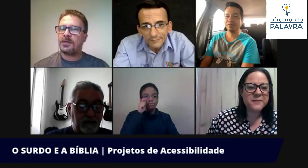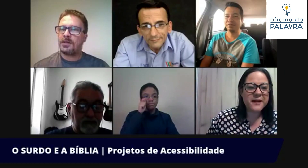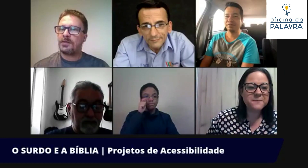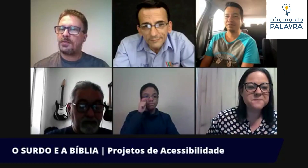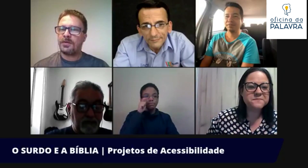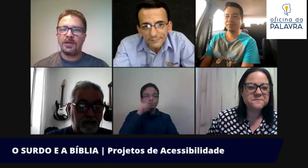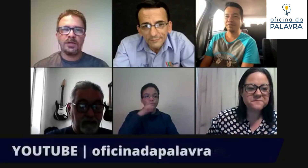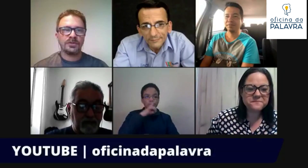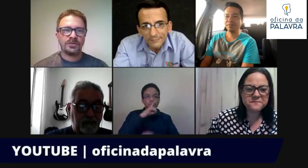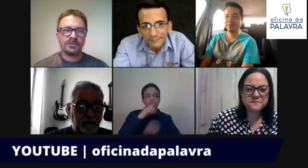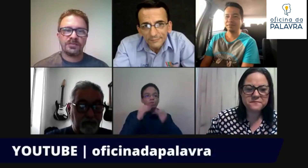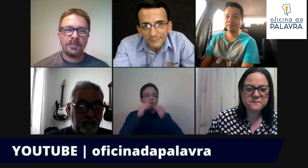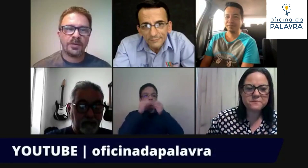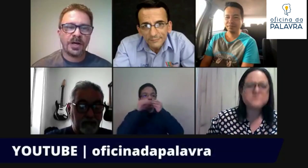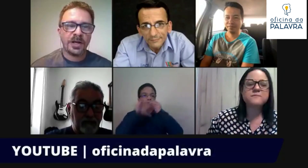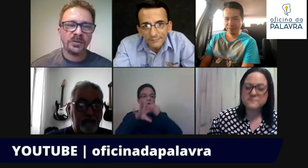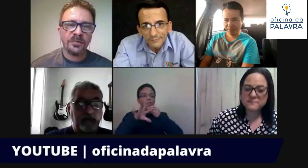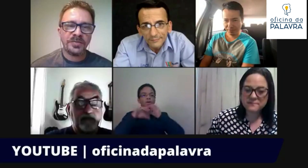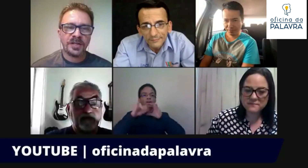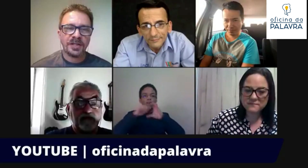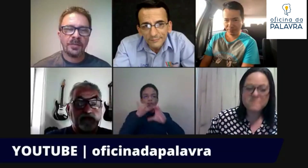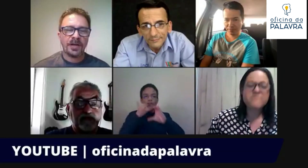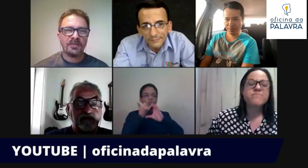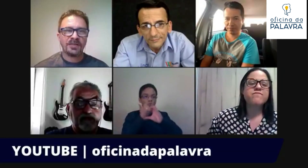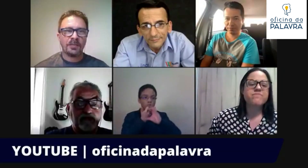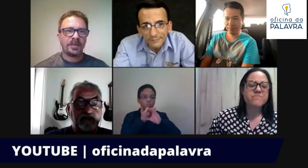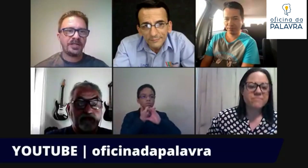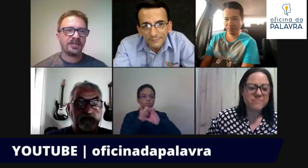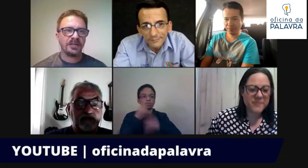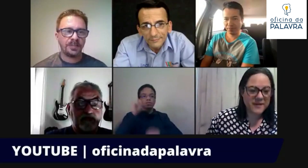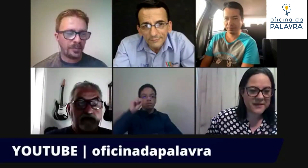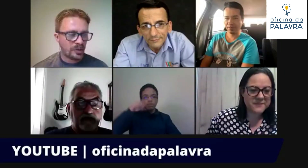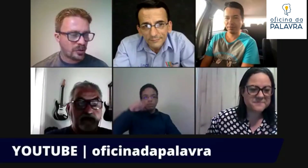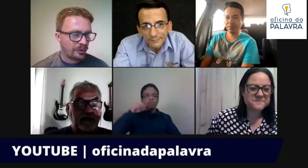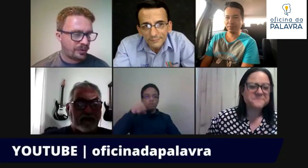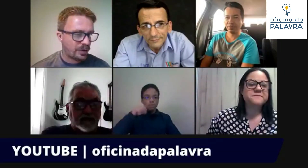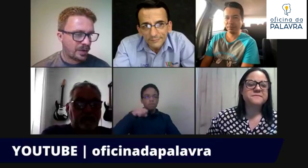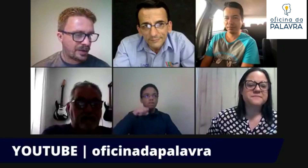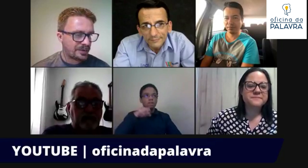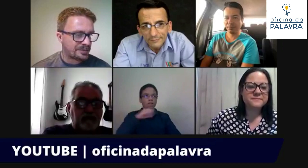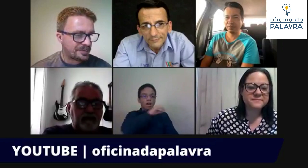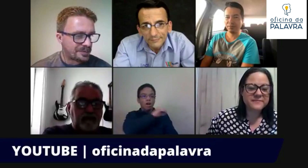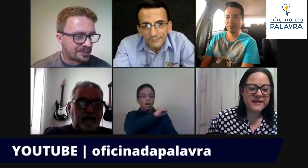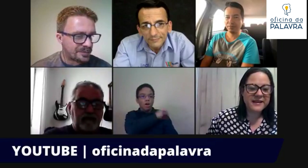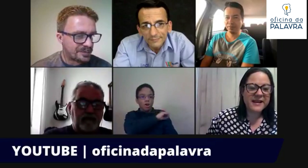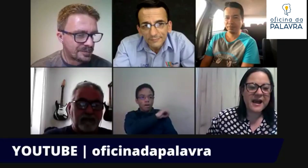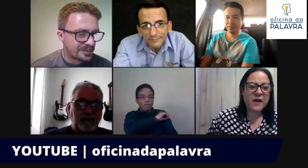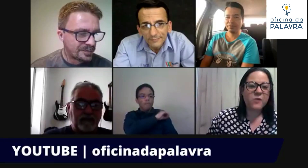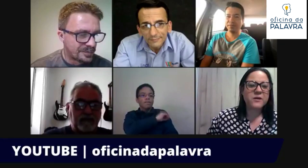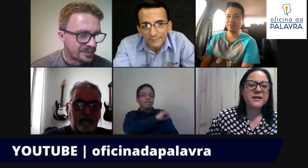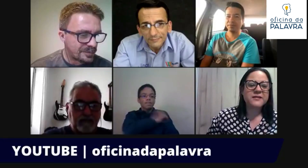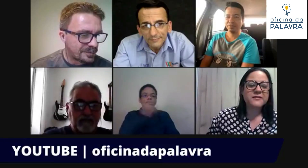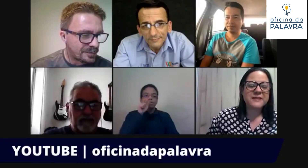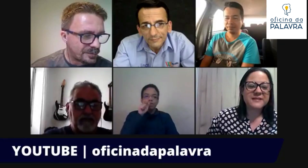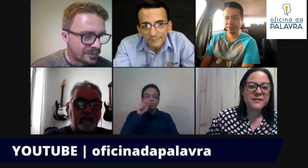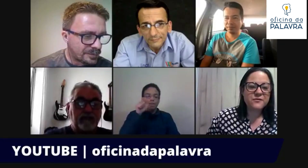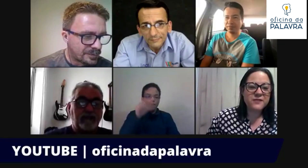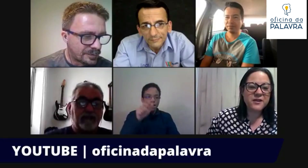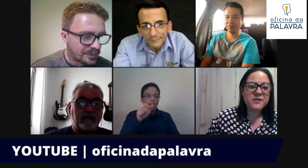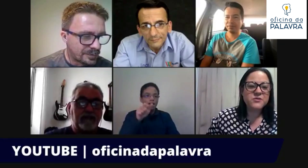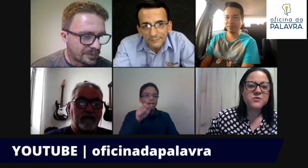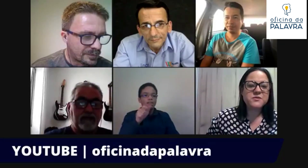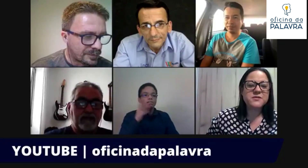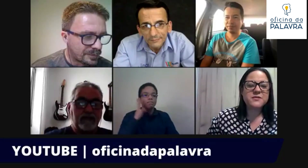YouTube também? Isso. Vai para o canal da Oficina da Palavra, está aparecendo aí para o pessoal ver agora. Legal. Então, lá